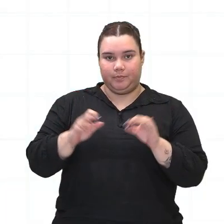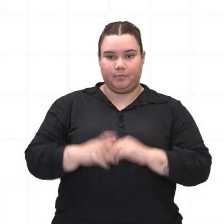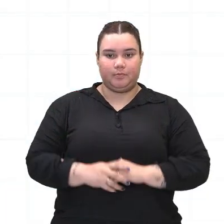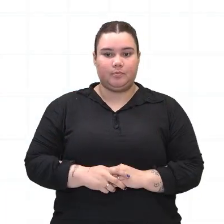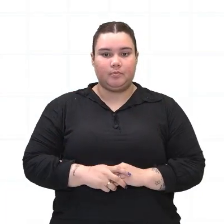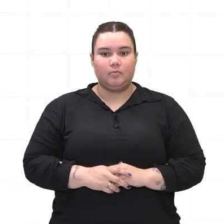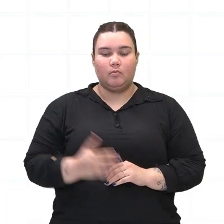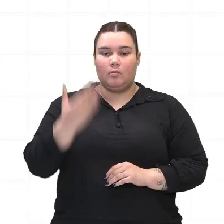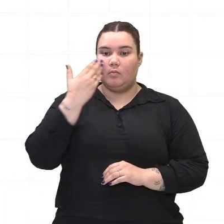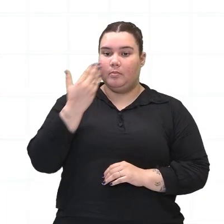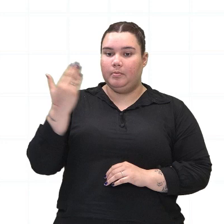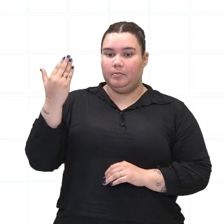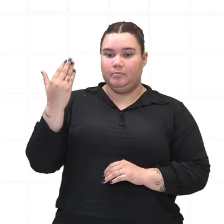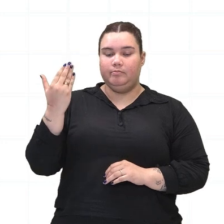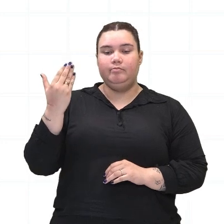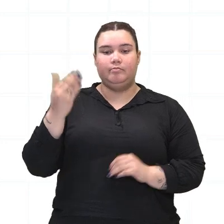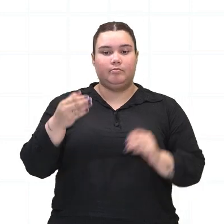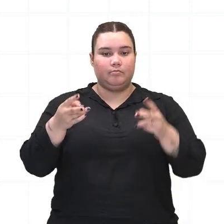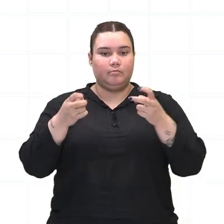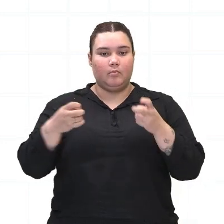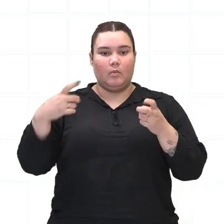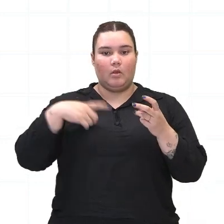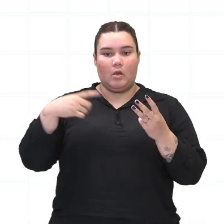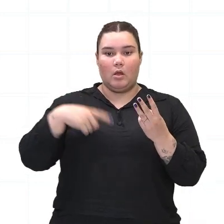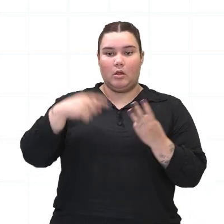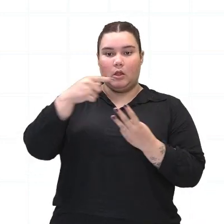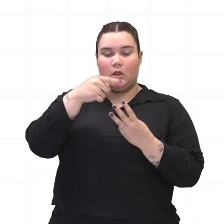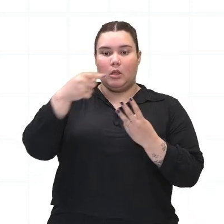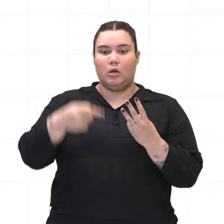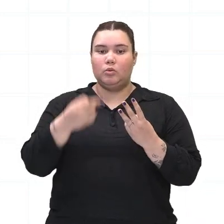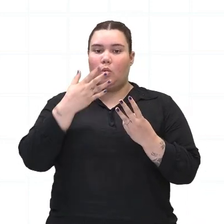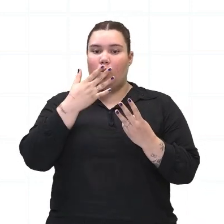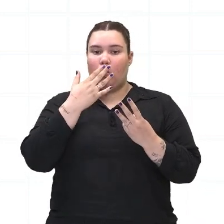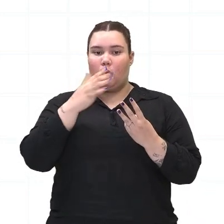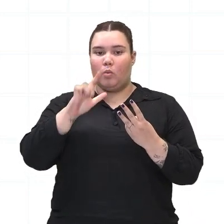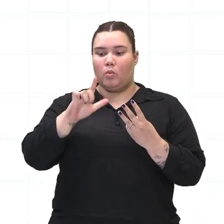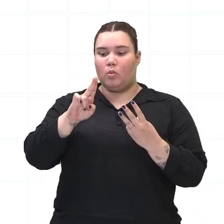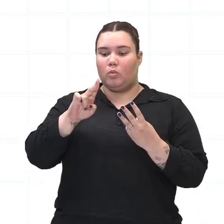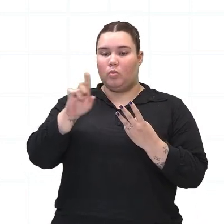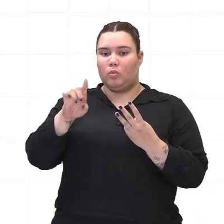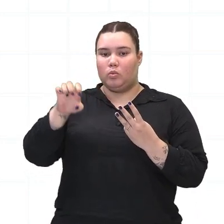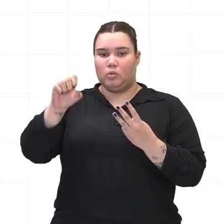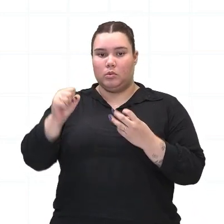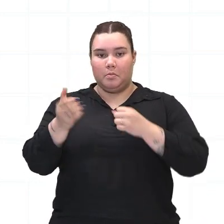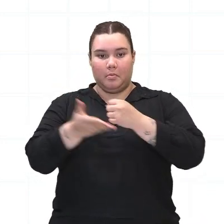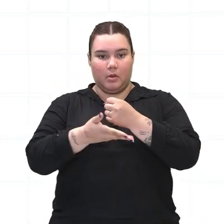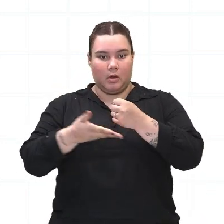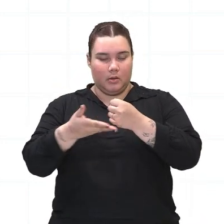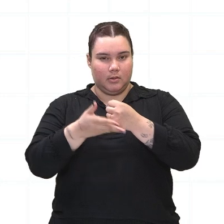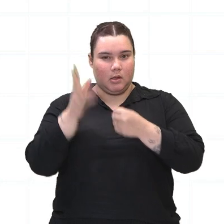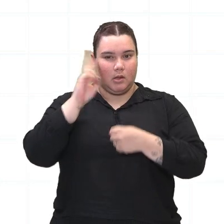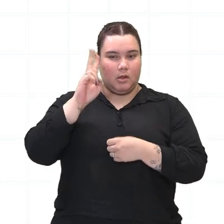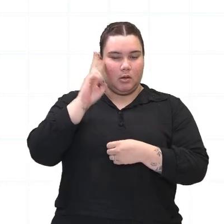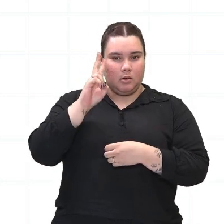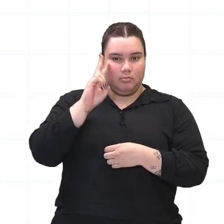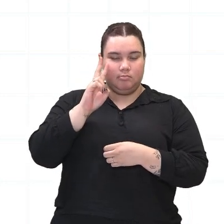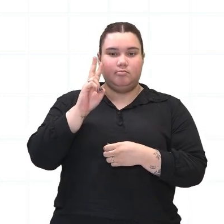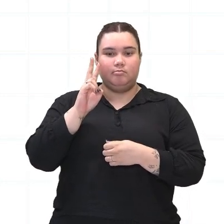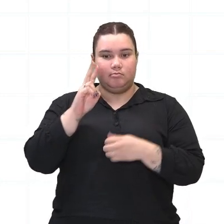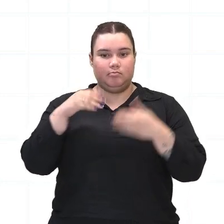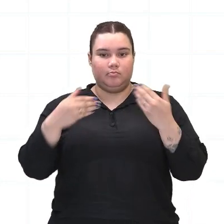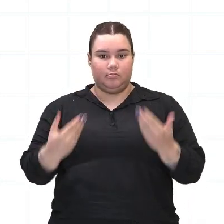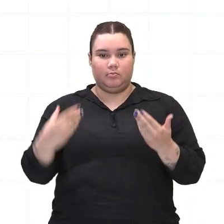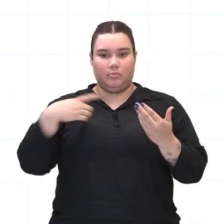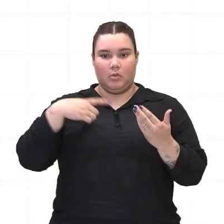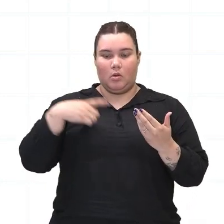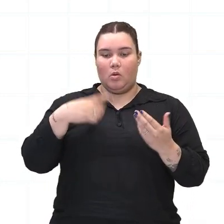Vejamos. Aqui temos as 3 cores luzes básicas. Lembra que eu falei ainda agora a distinção entre